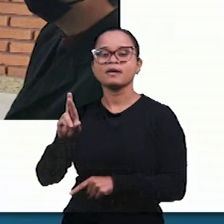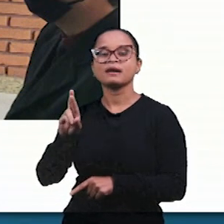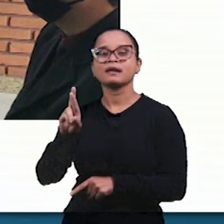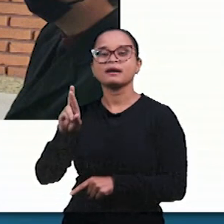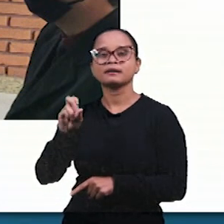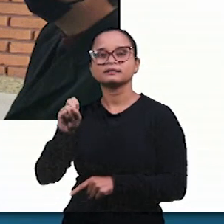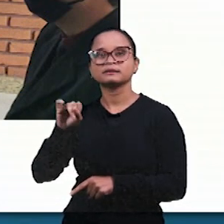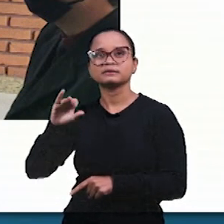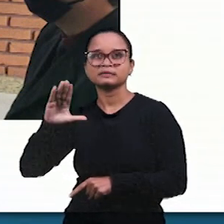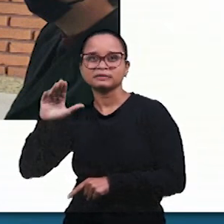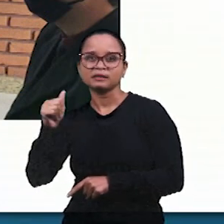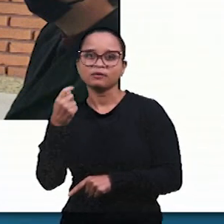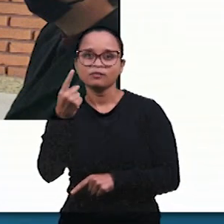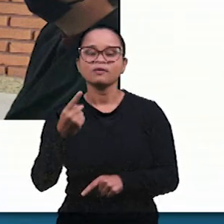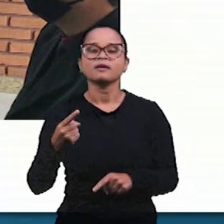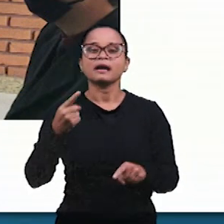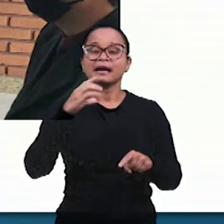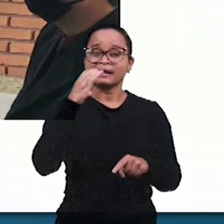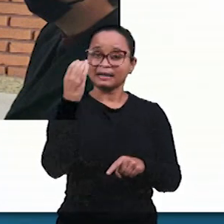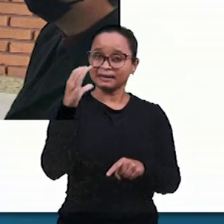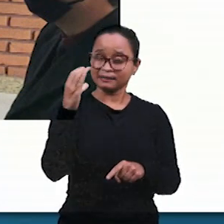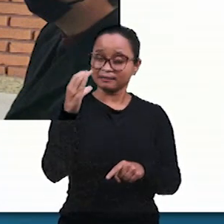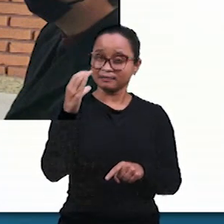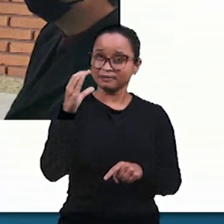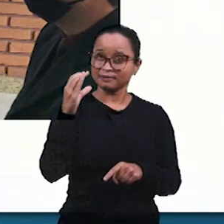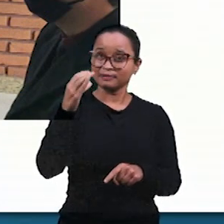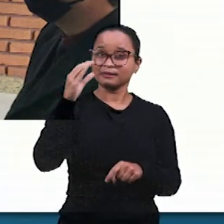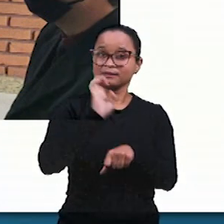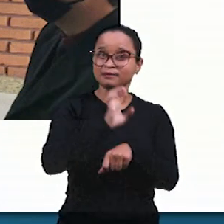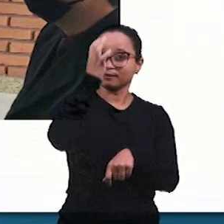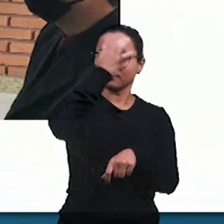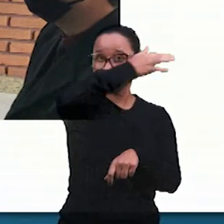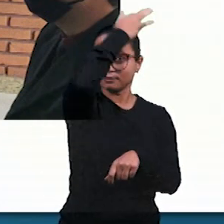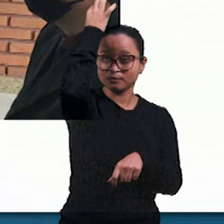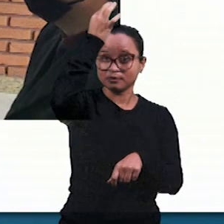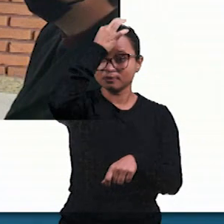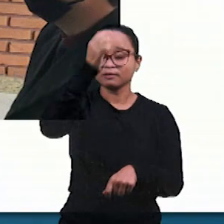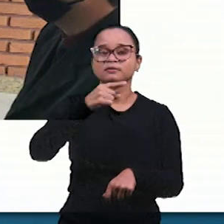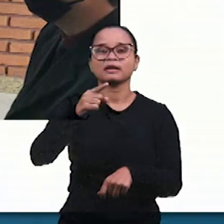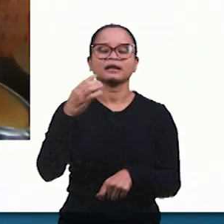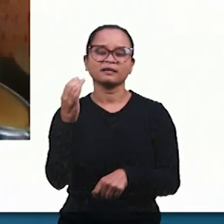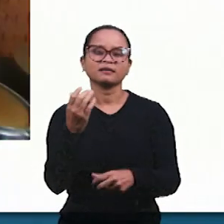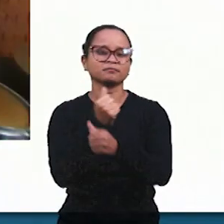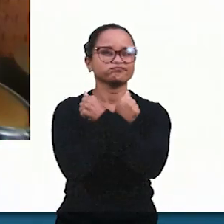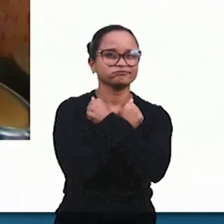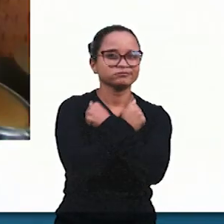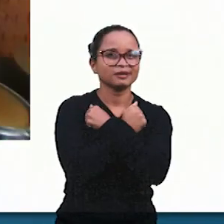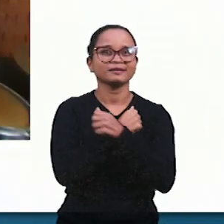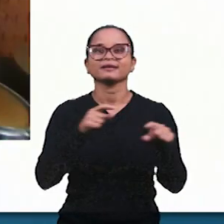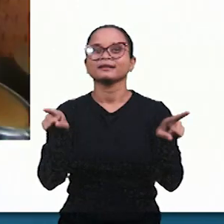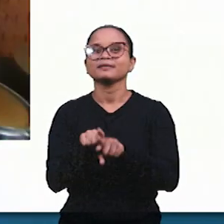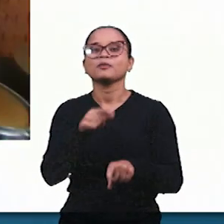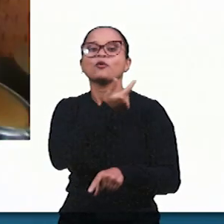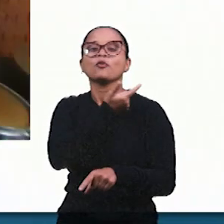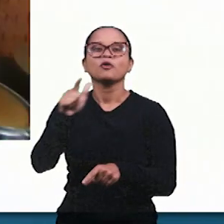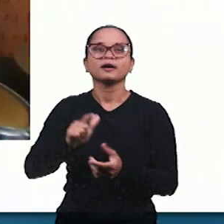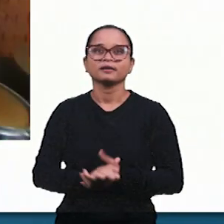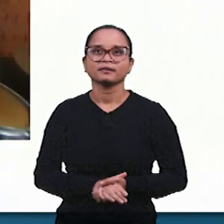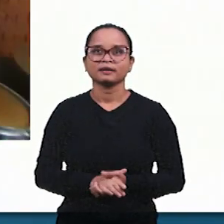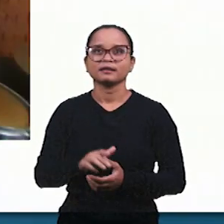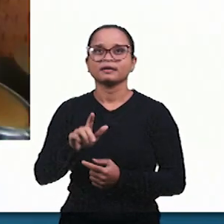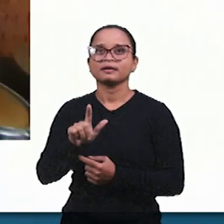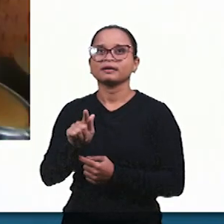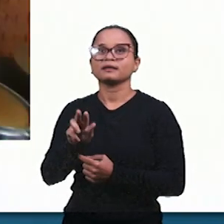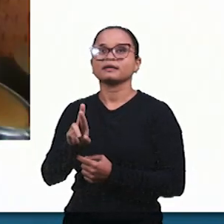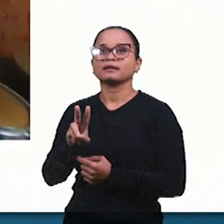desse momento de ceia. A igreja de Cariacica, no estado do Espírito Santo. Um abraço aos irmãos ali em Cariacica. Vamos à próxima. Graúna 1,